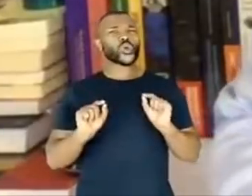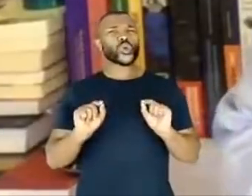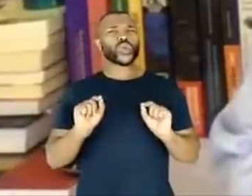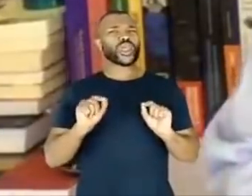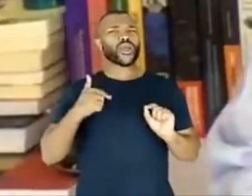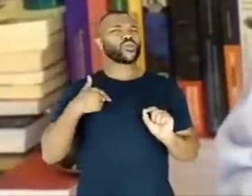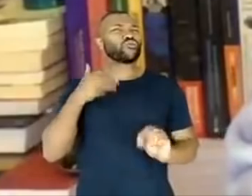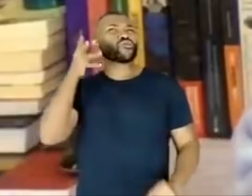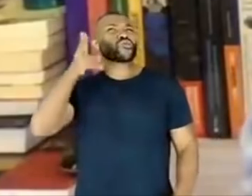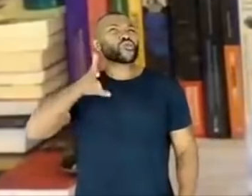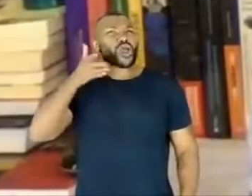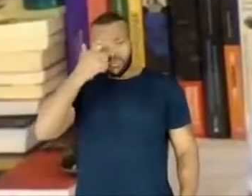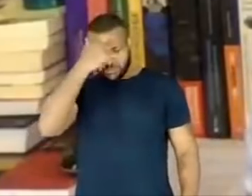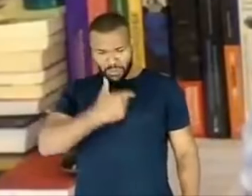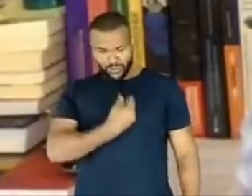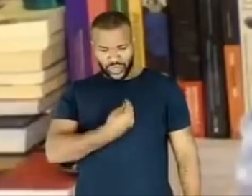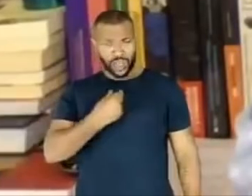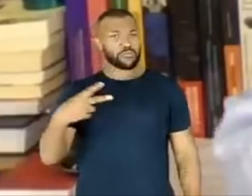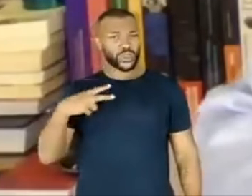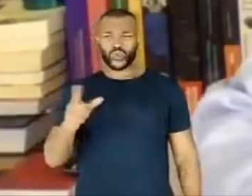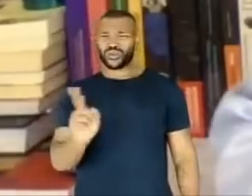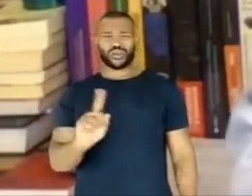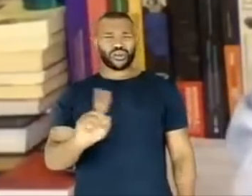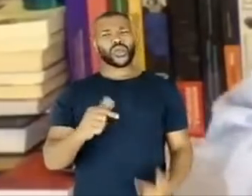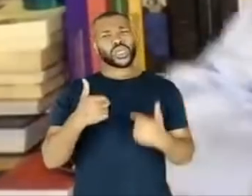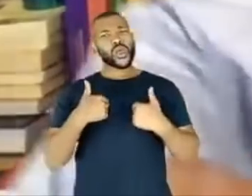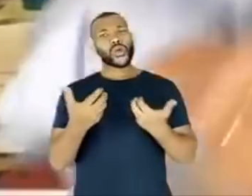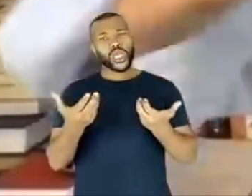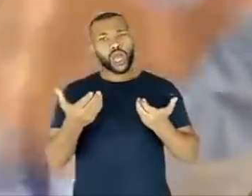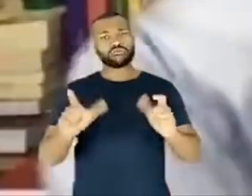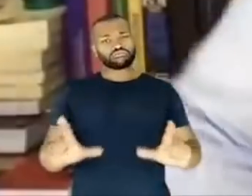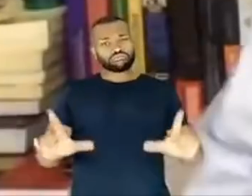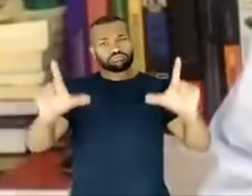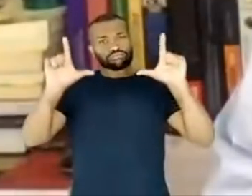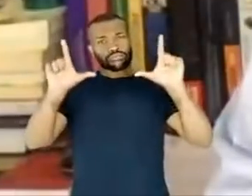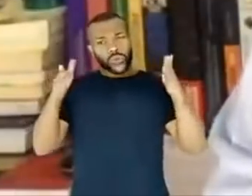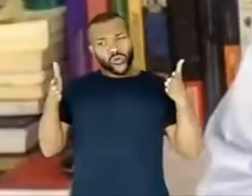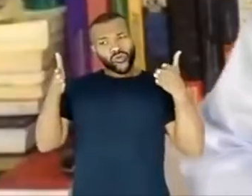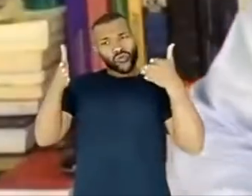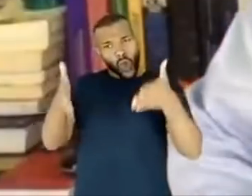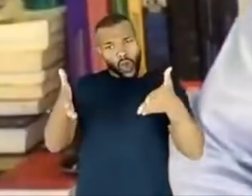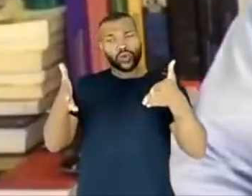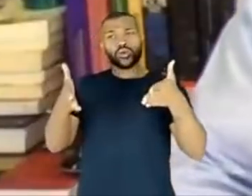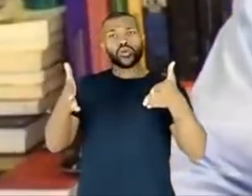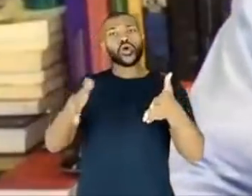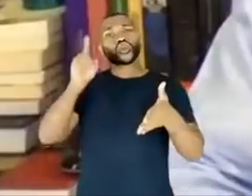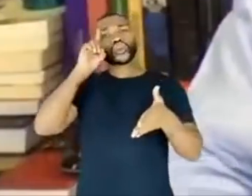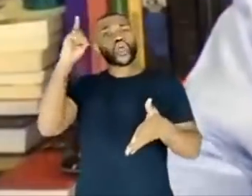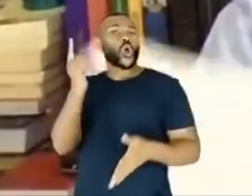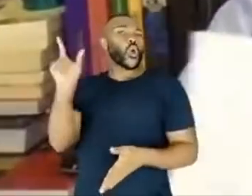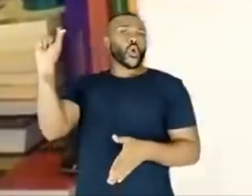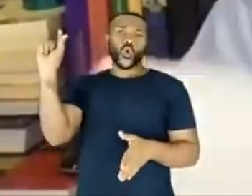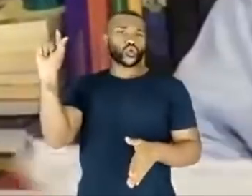minha situação, porque eu pretendo fazer um pronunciamento específico, fora do aniversário do PT, sobre a minha